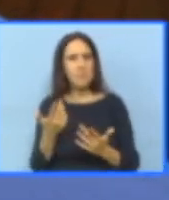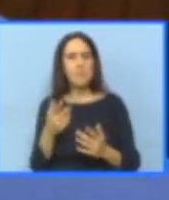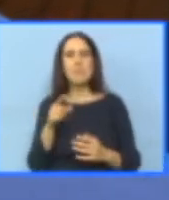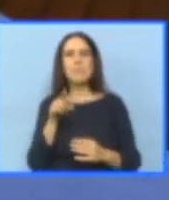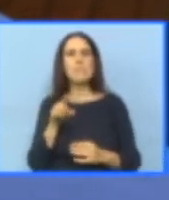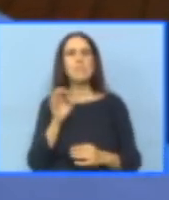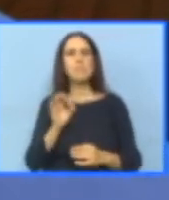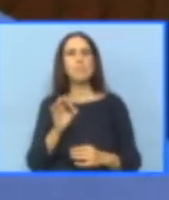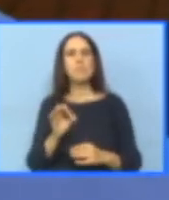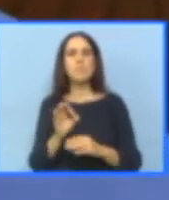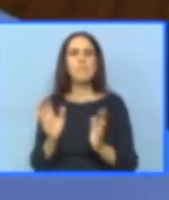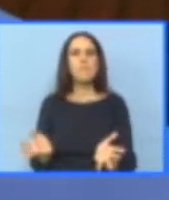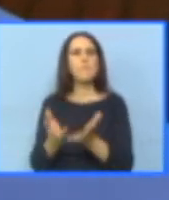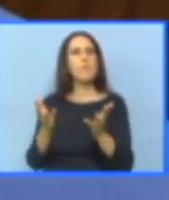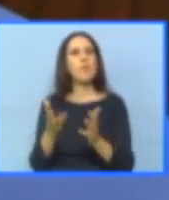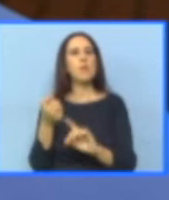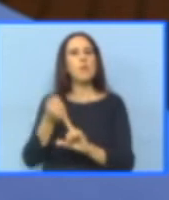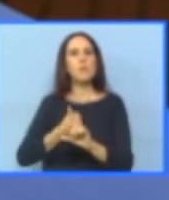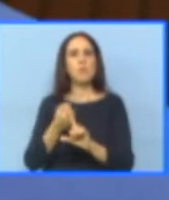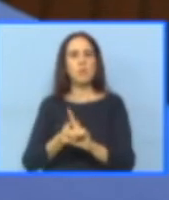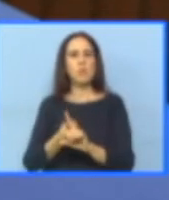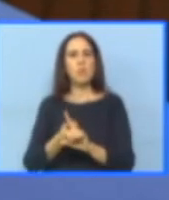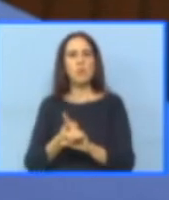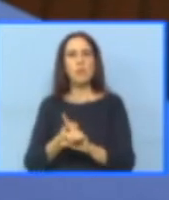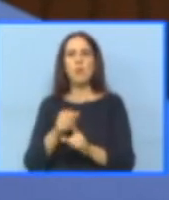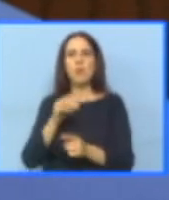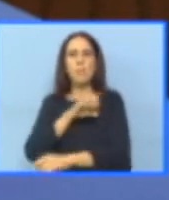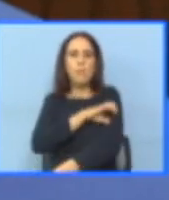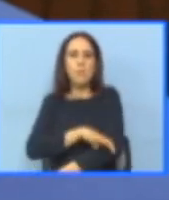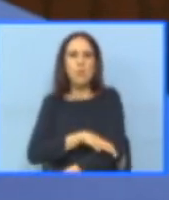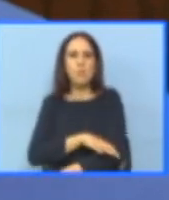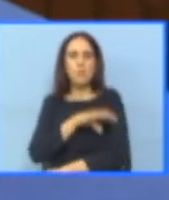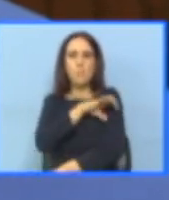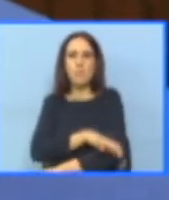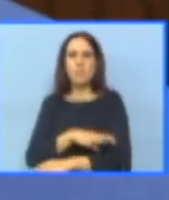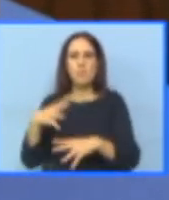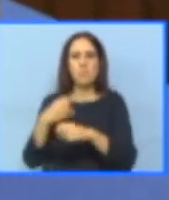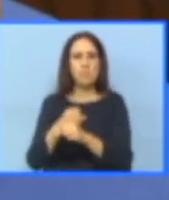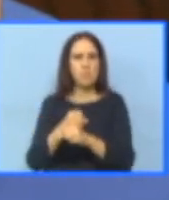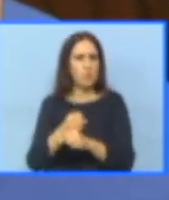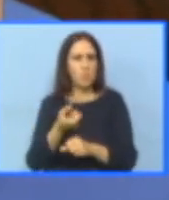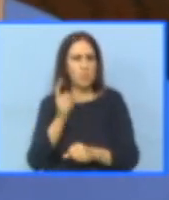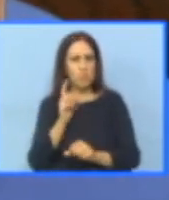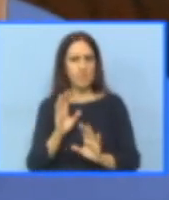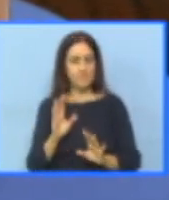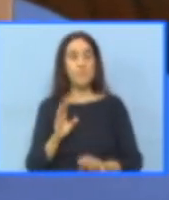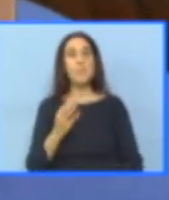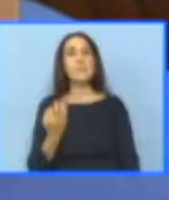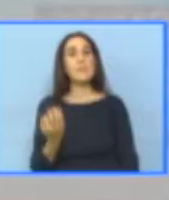não é a promoção, a luta contra a pobreza, a erradicação da pobreza. De facto,